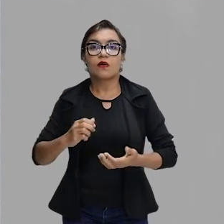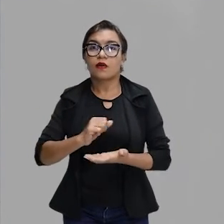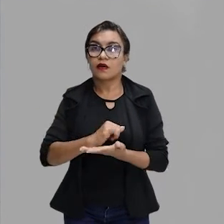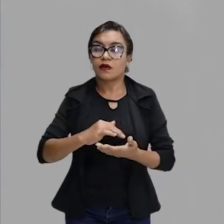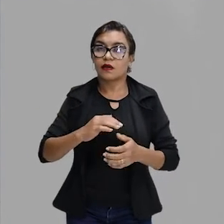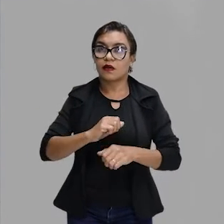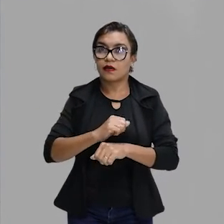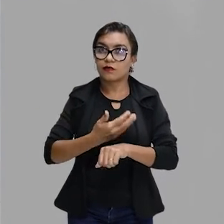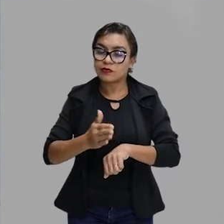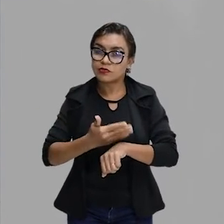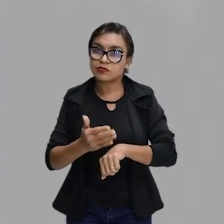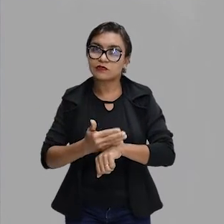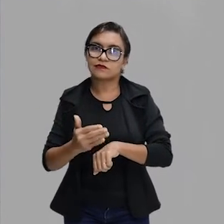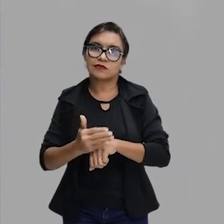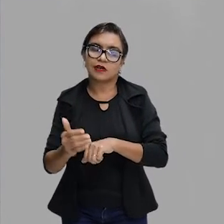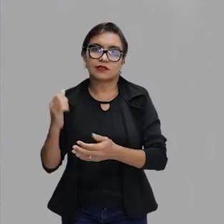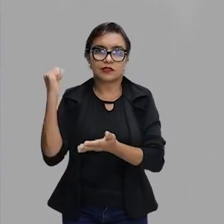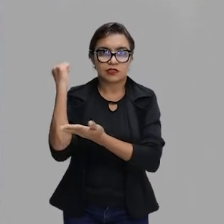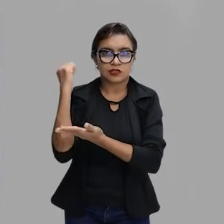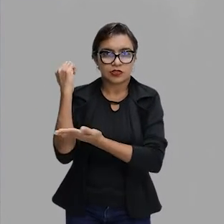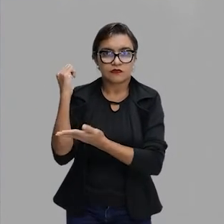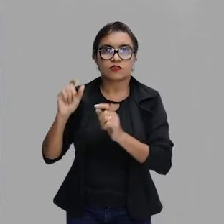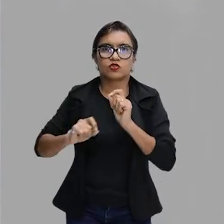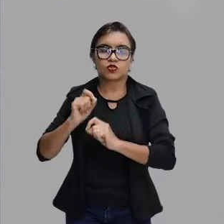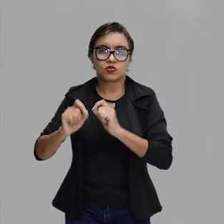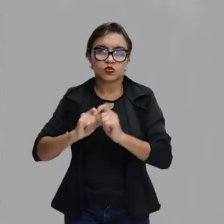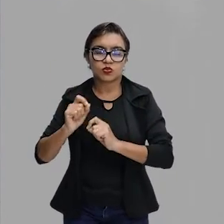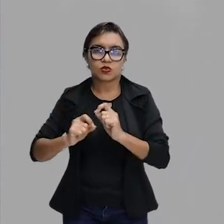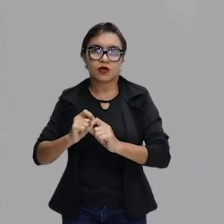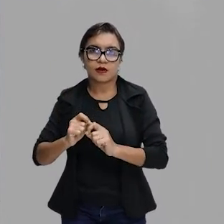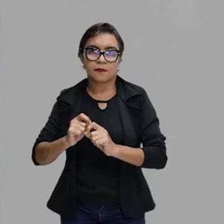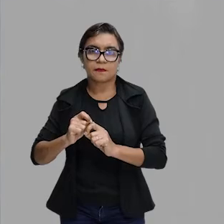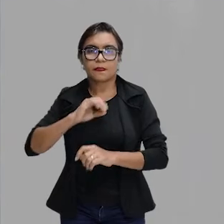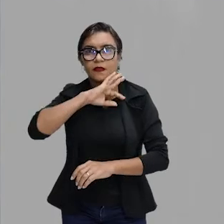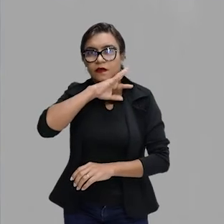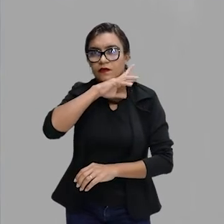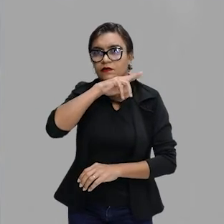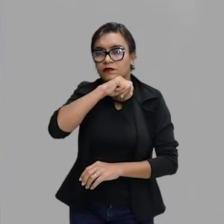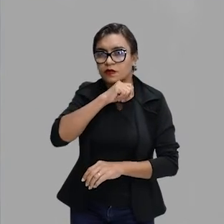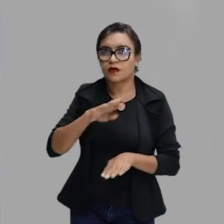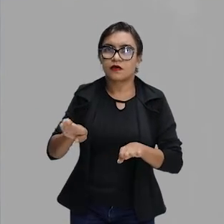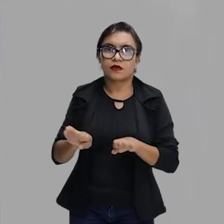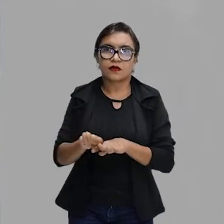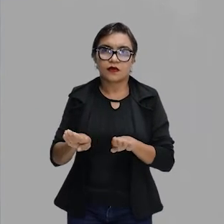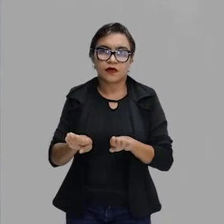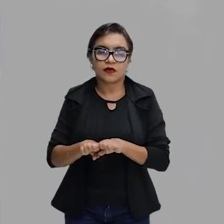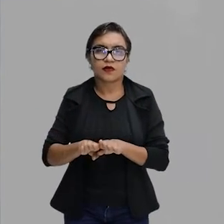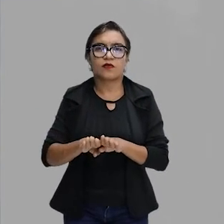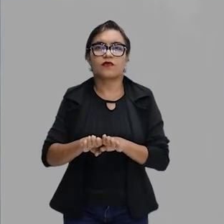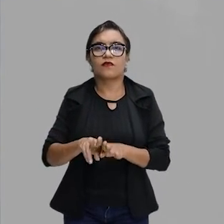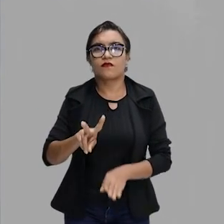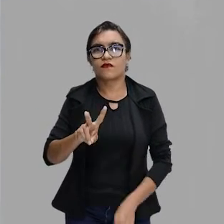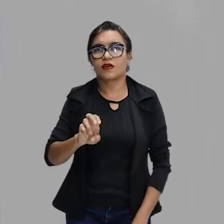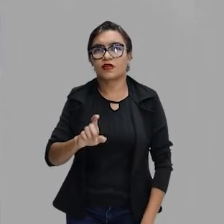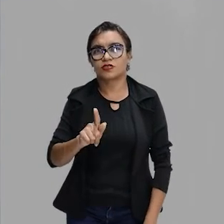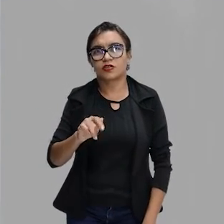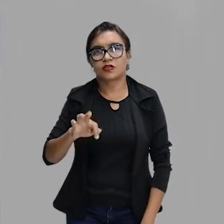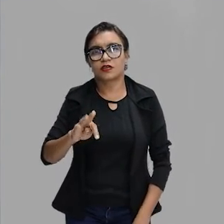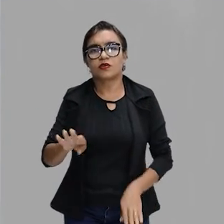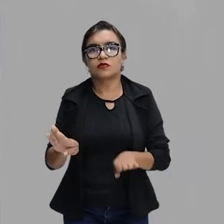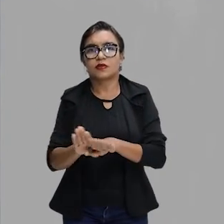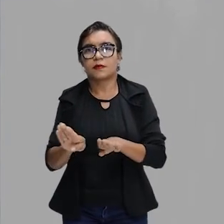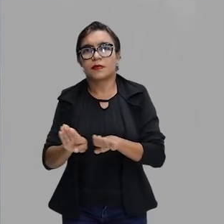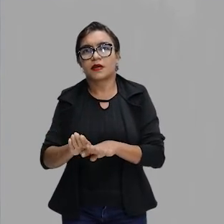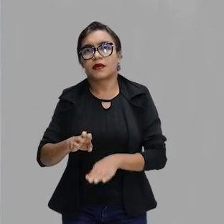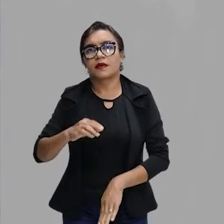podem ser classificadas em 3 tipos: vegetal, animal e mineral. Vamos lá falar de cada uma delas, que é